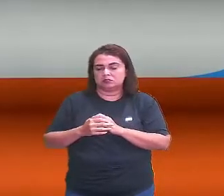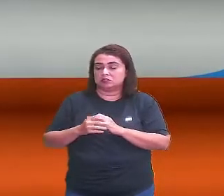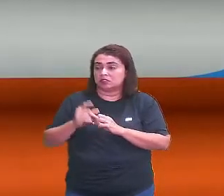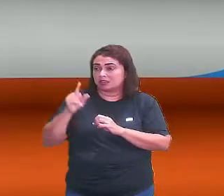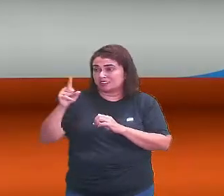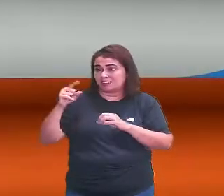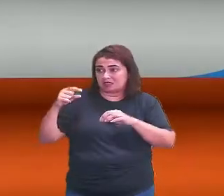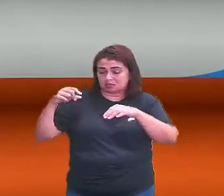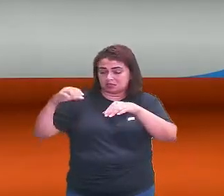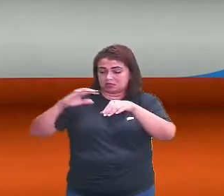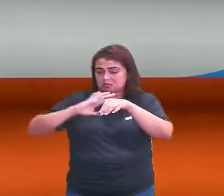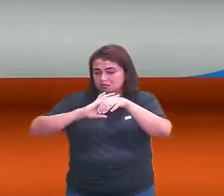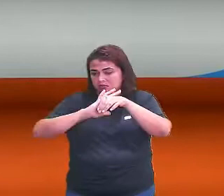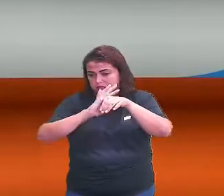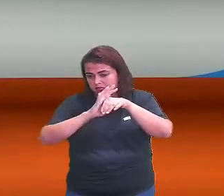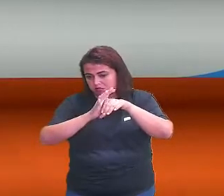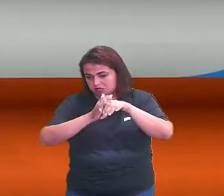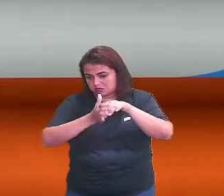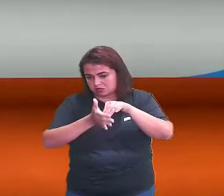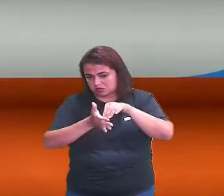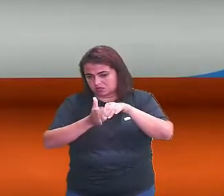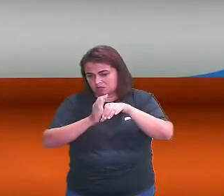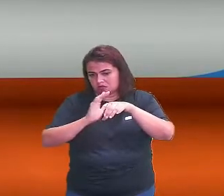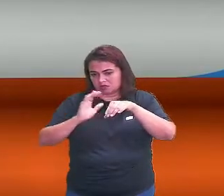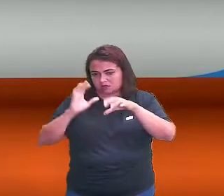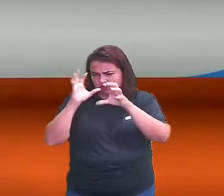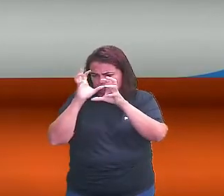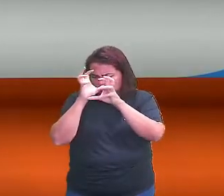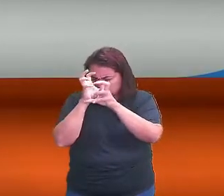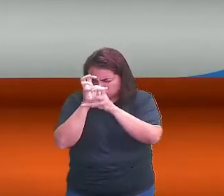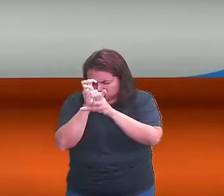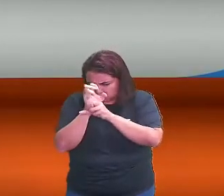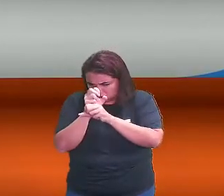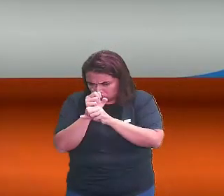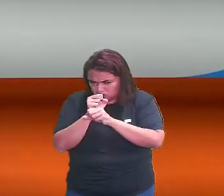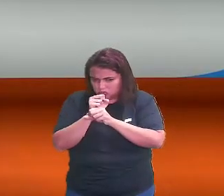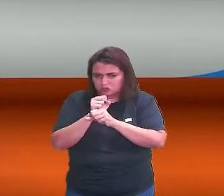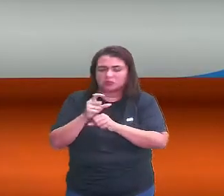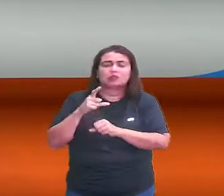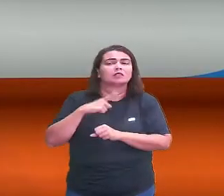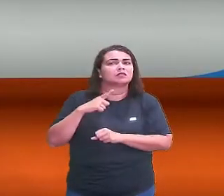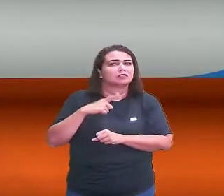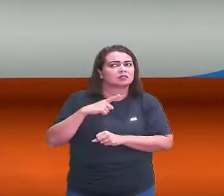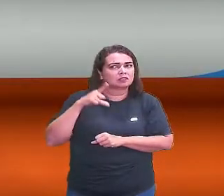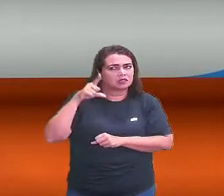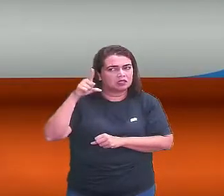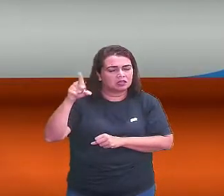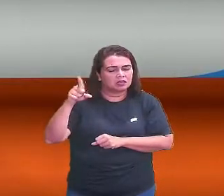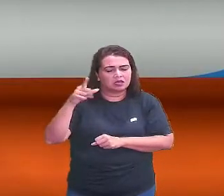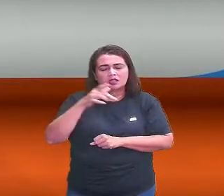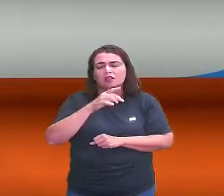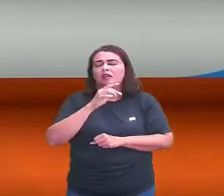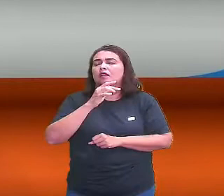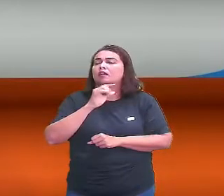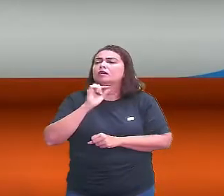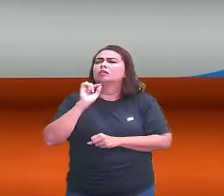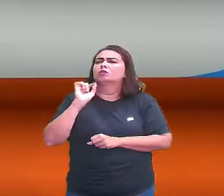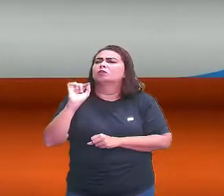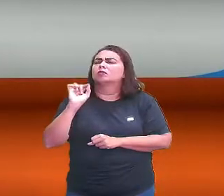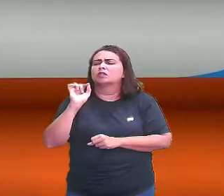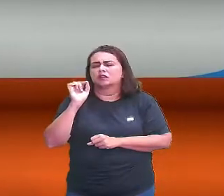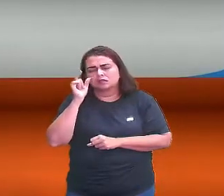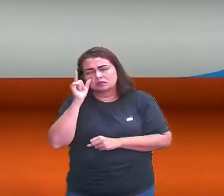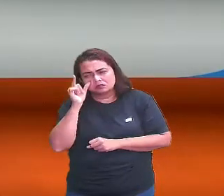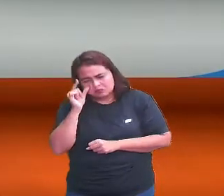caverna, bem profunda e escura, onde alguém sonolento acabava